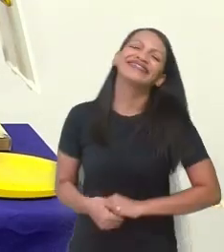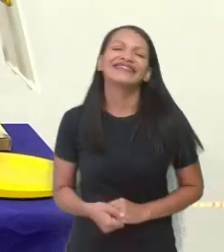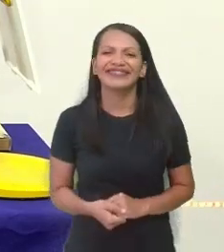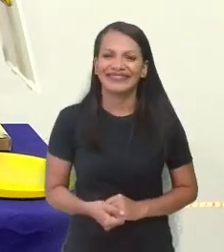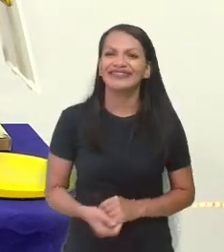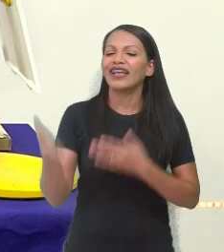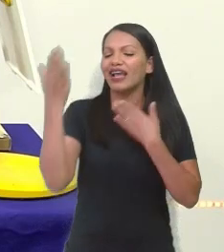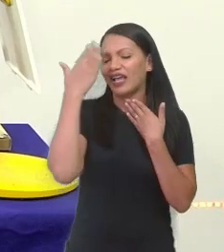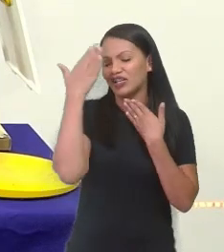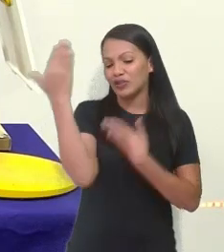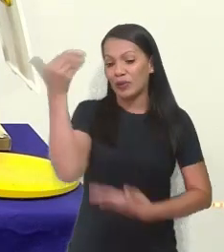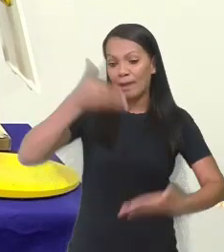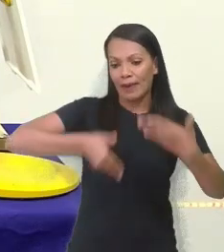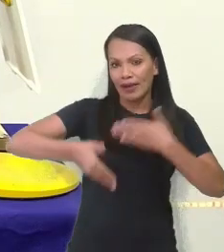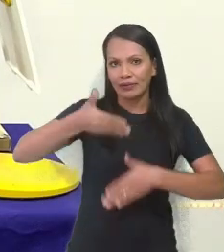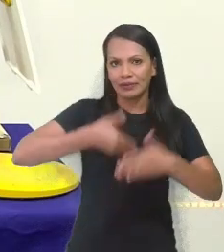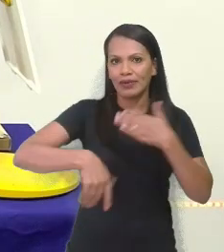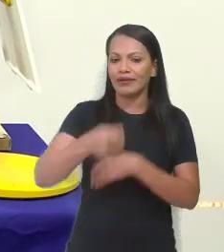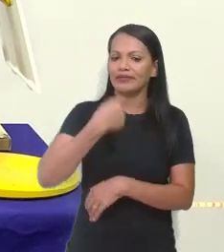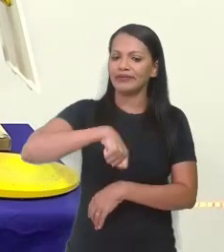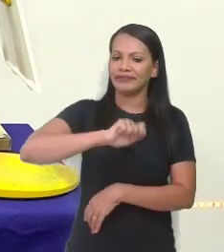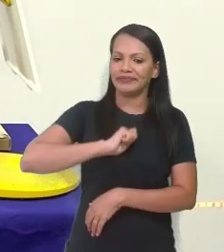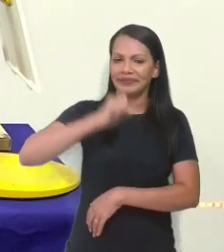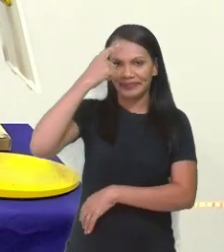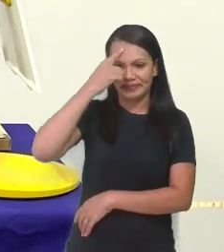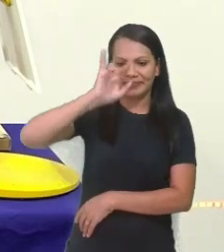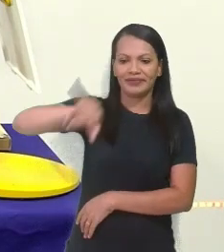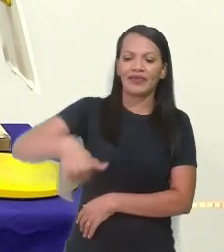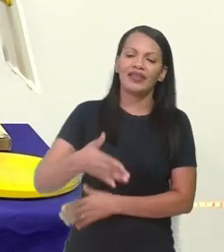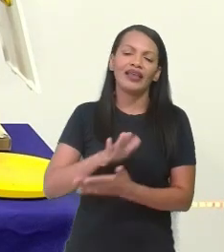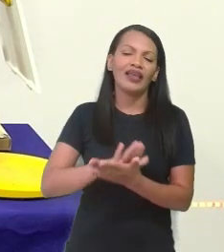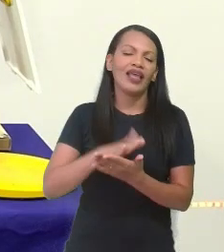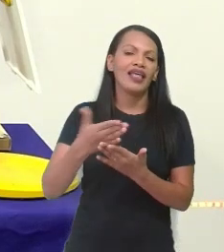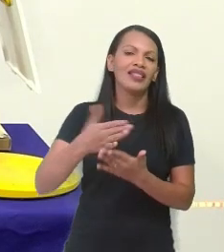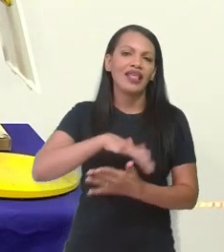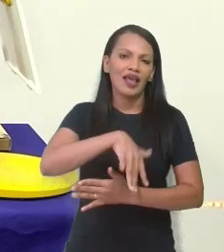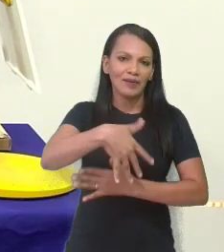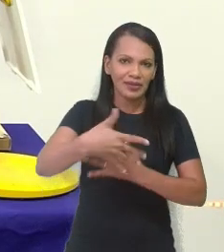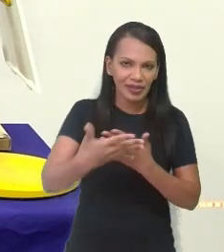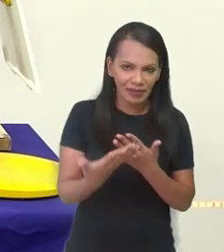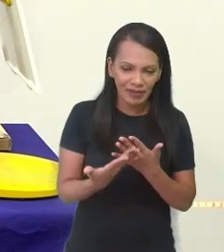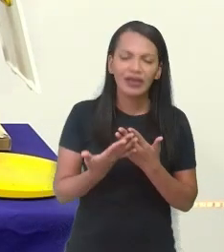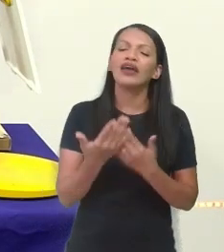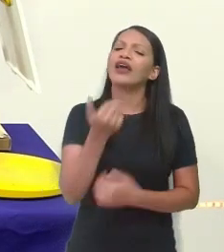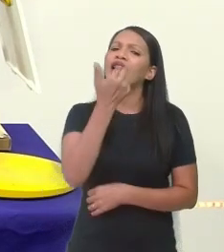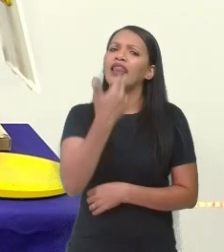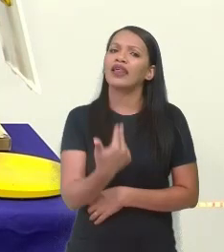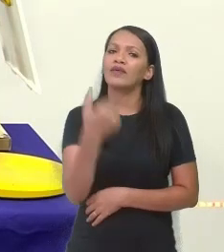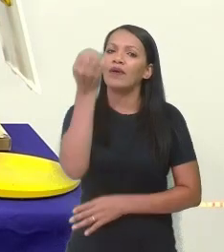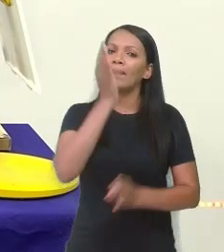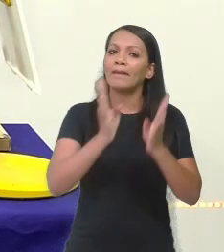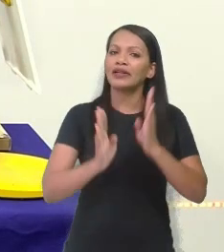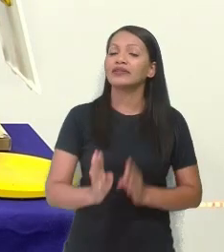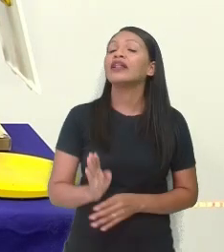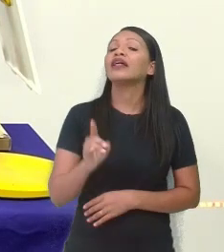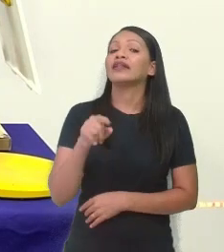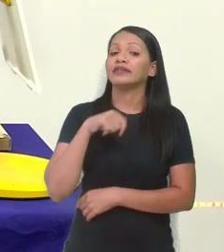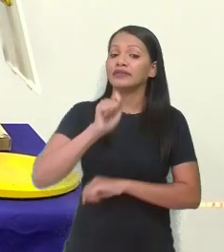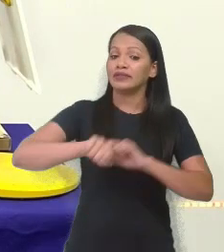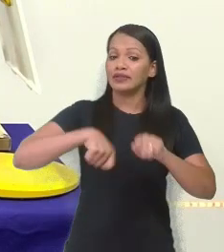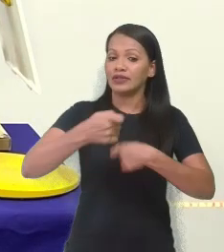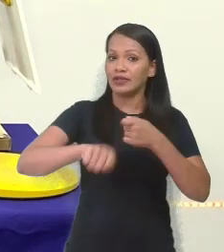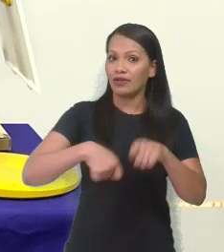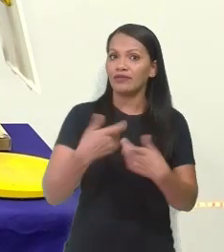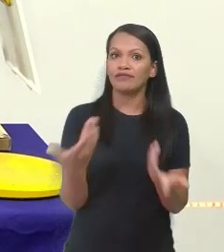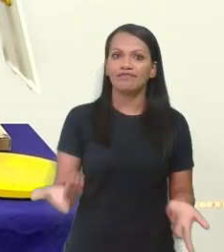já agradeço a participação de Jéssica. A Jéssica é intérprete de Libras, que é a língua brasileira de sinais.